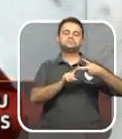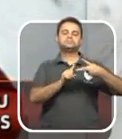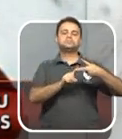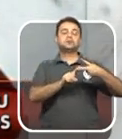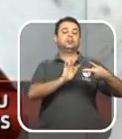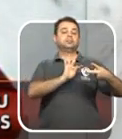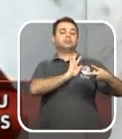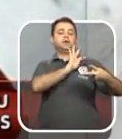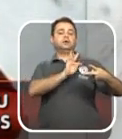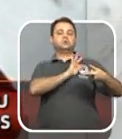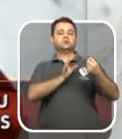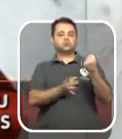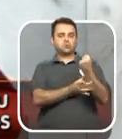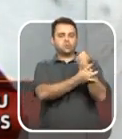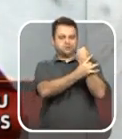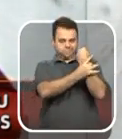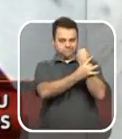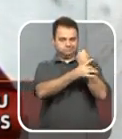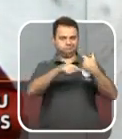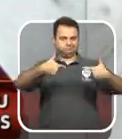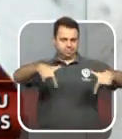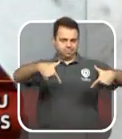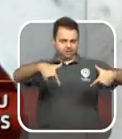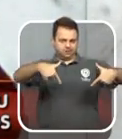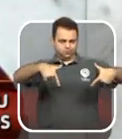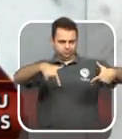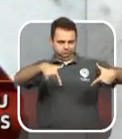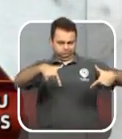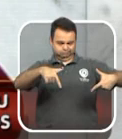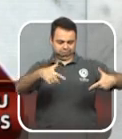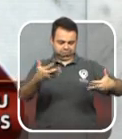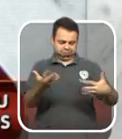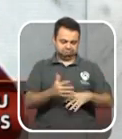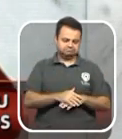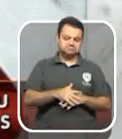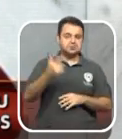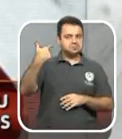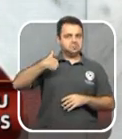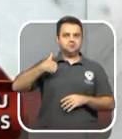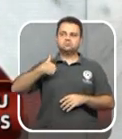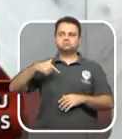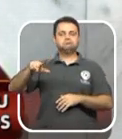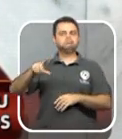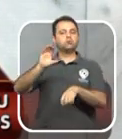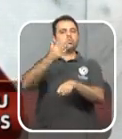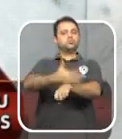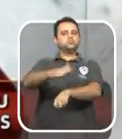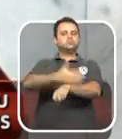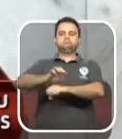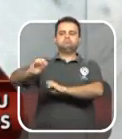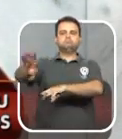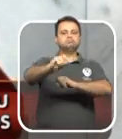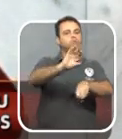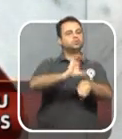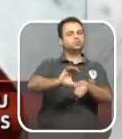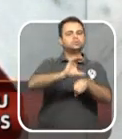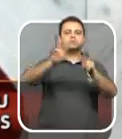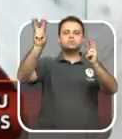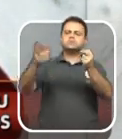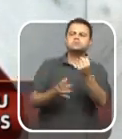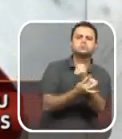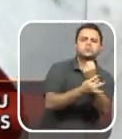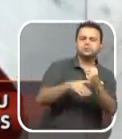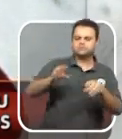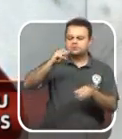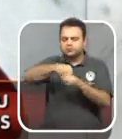outra ação que o senhor implantou aqui foi em relação à segurança dos servidores e de todos que trabalham aqui no prédio da Câmara, implantação da